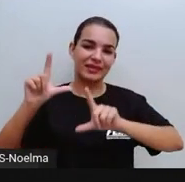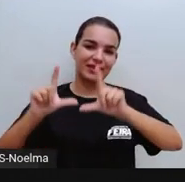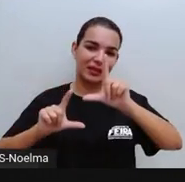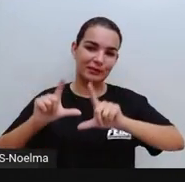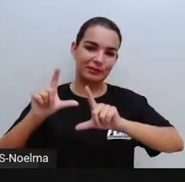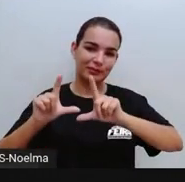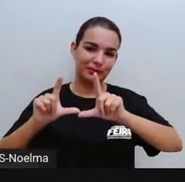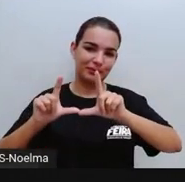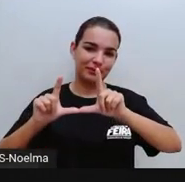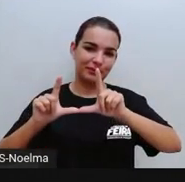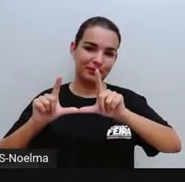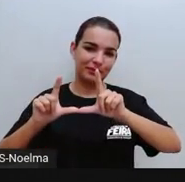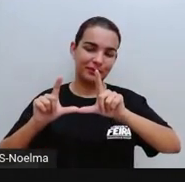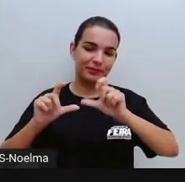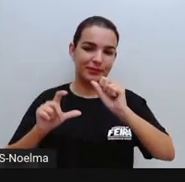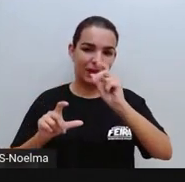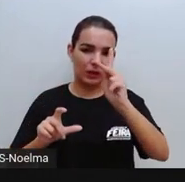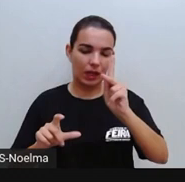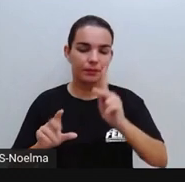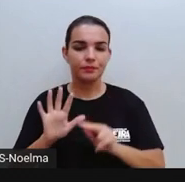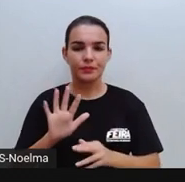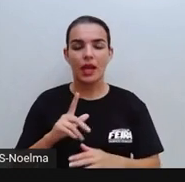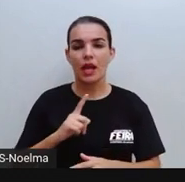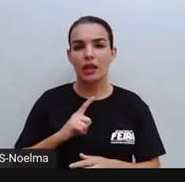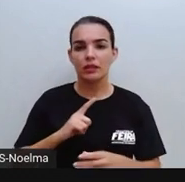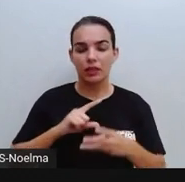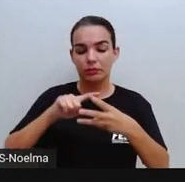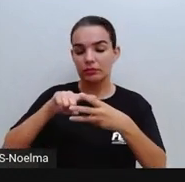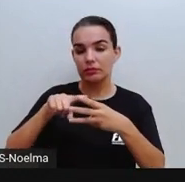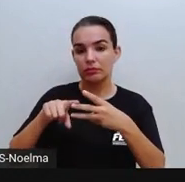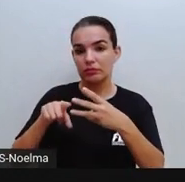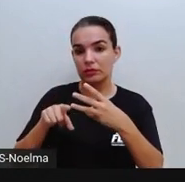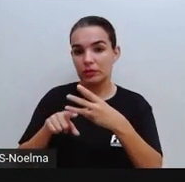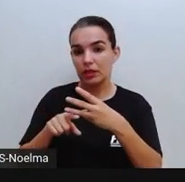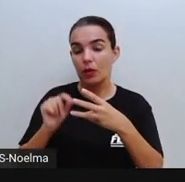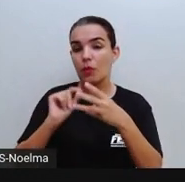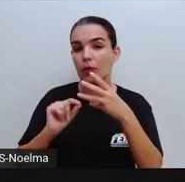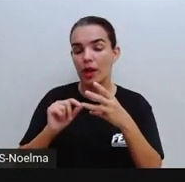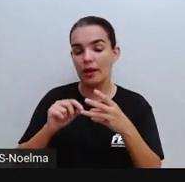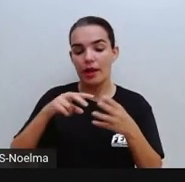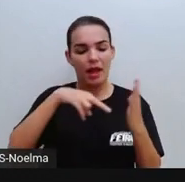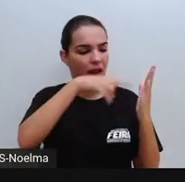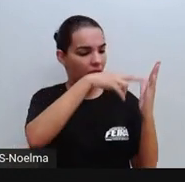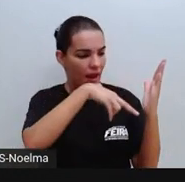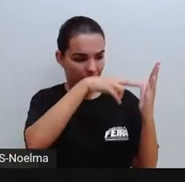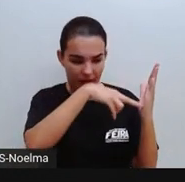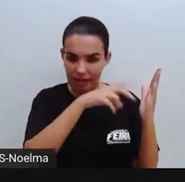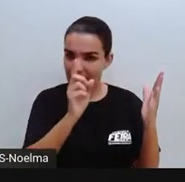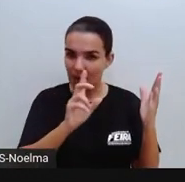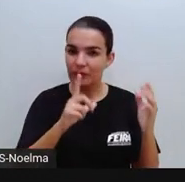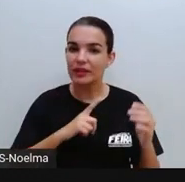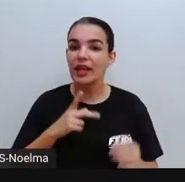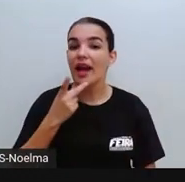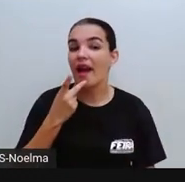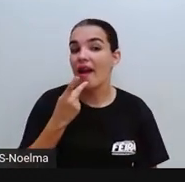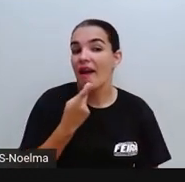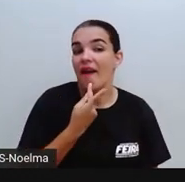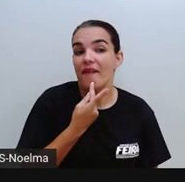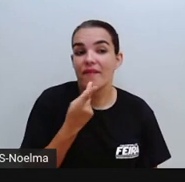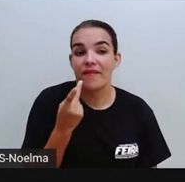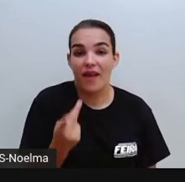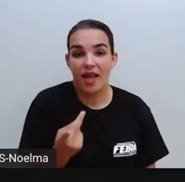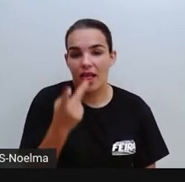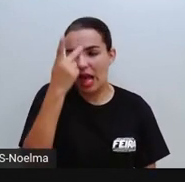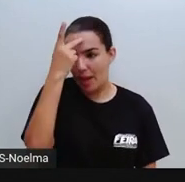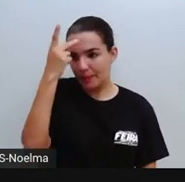televisão tá E aí aonde invés da Leitura nós vamos ter a fala tá então